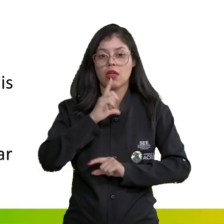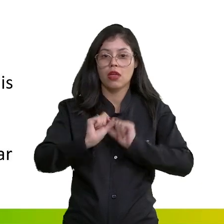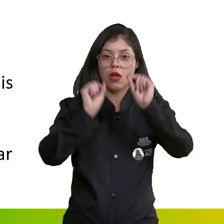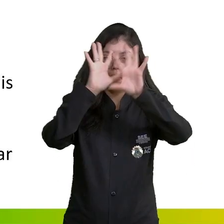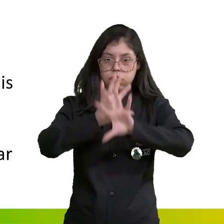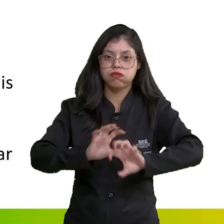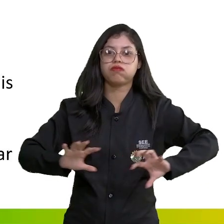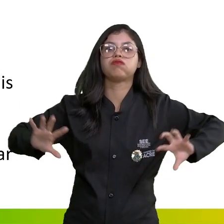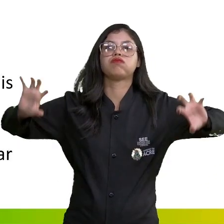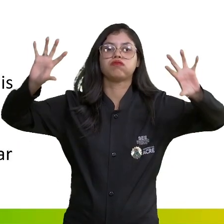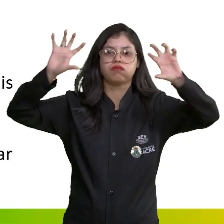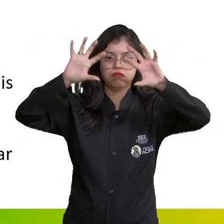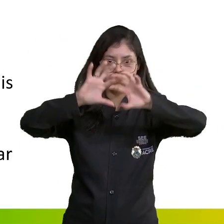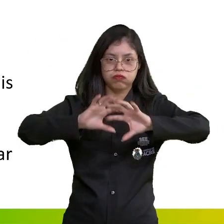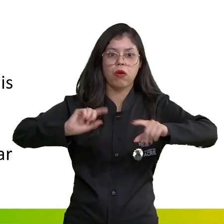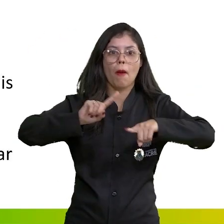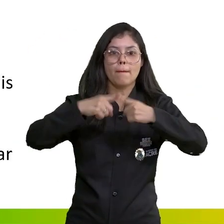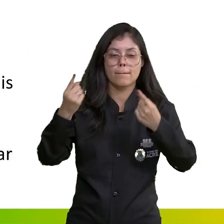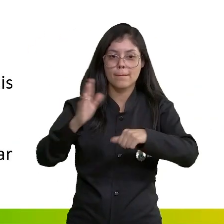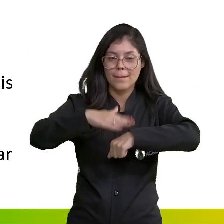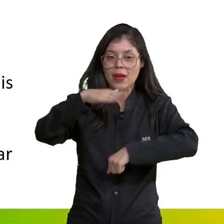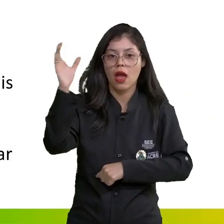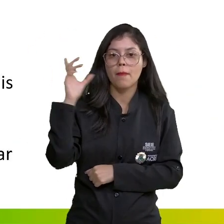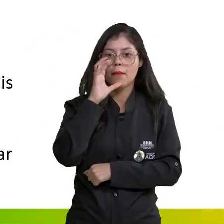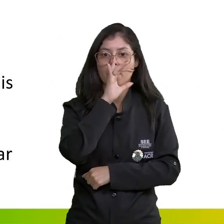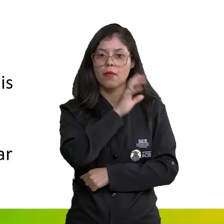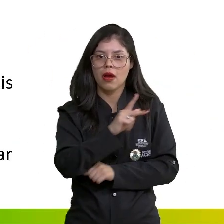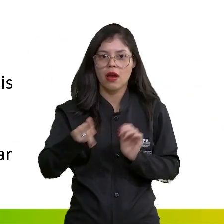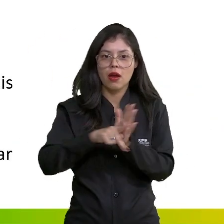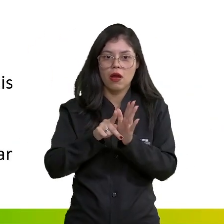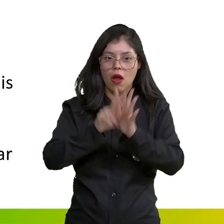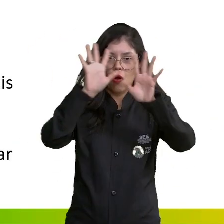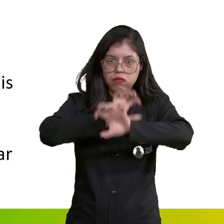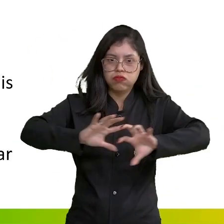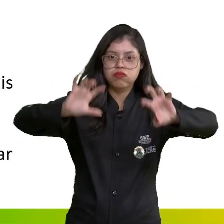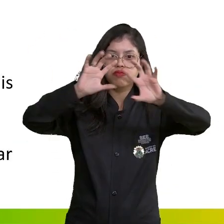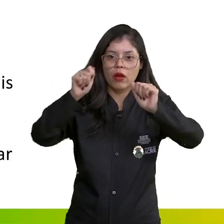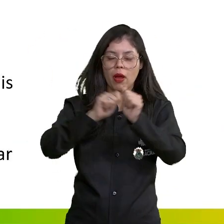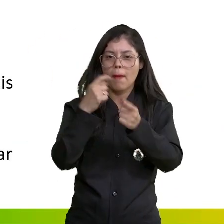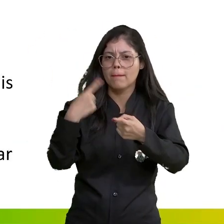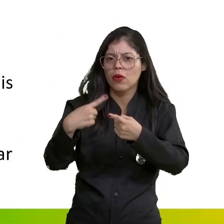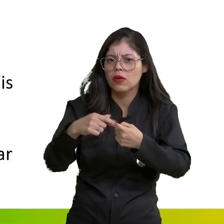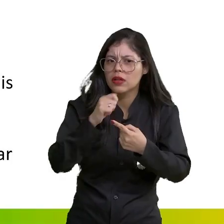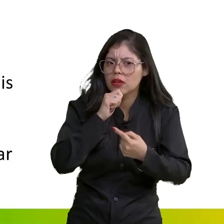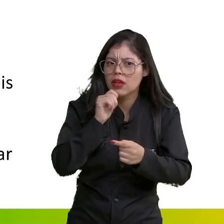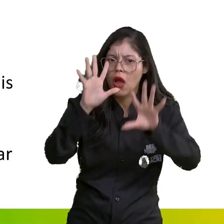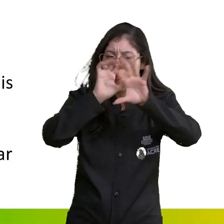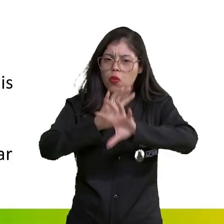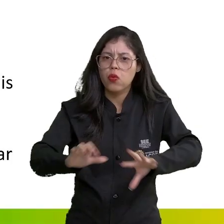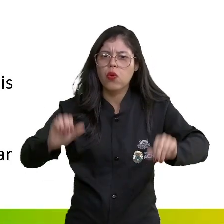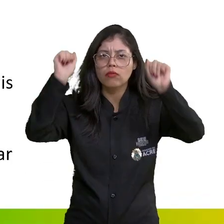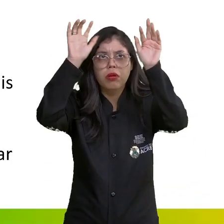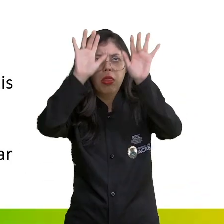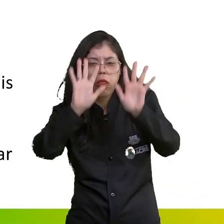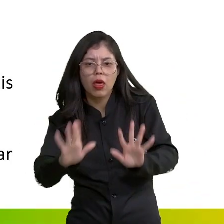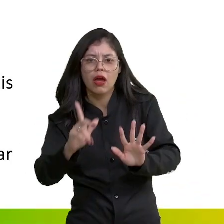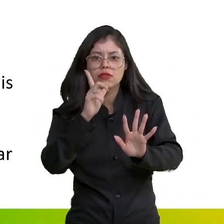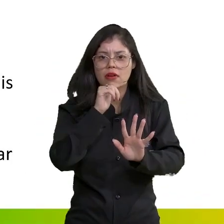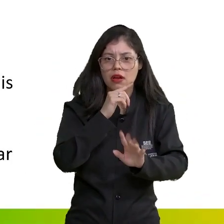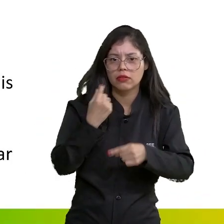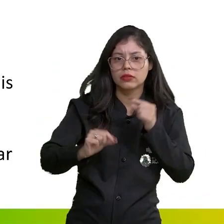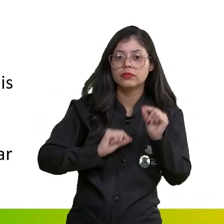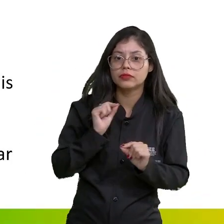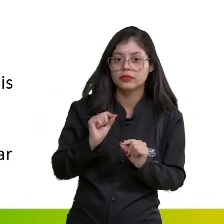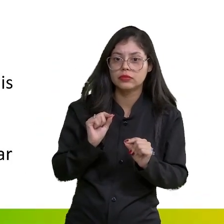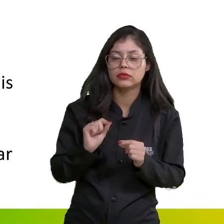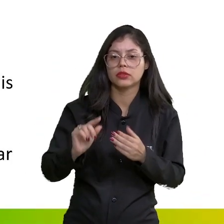da evaporação. Mais vapor de água, mais gases de efeito estufa. Por que vapor de água, pessoal? O vapor de água ele é um